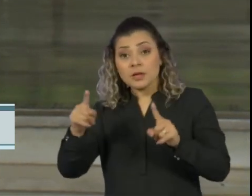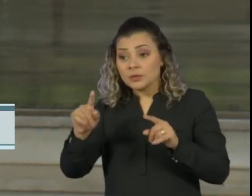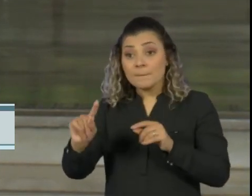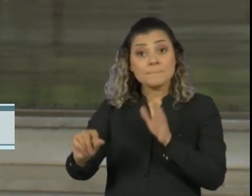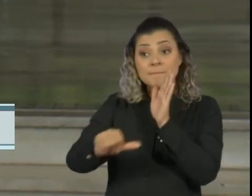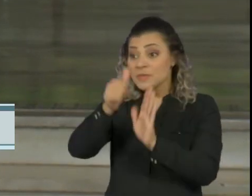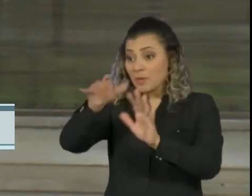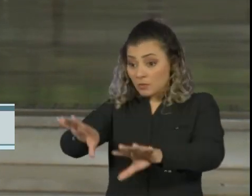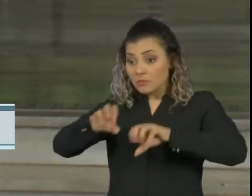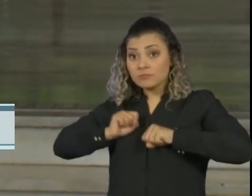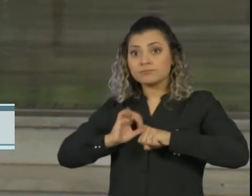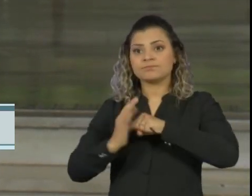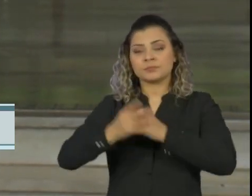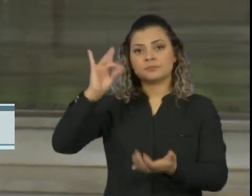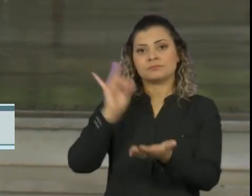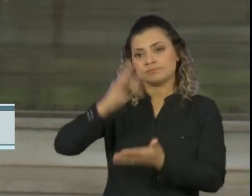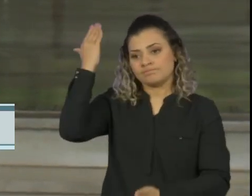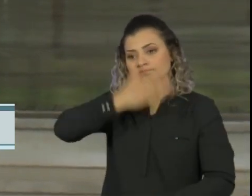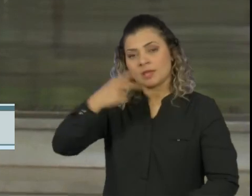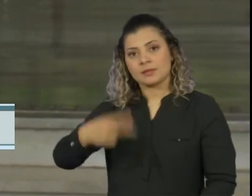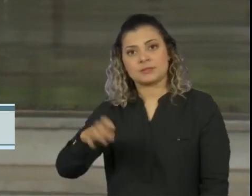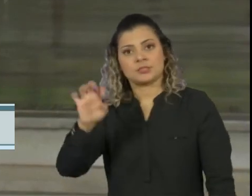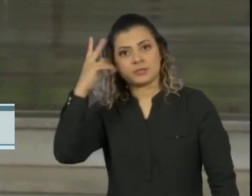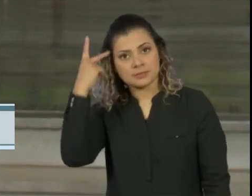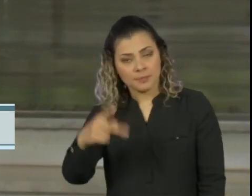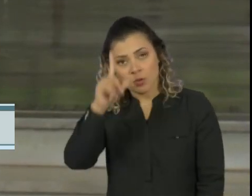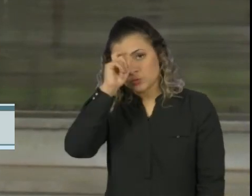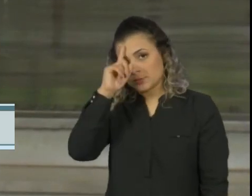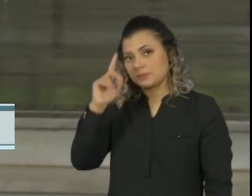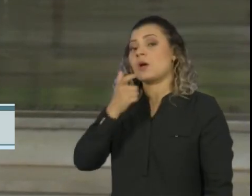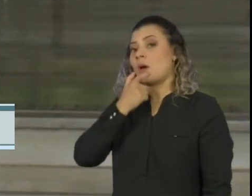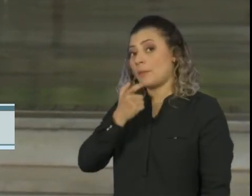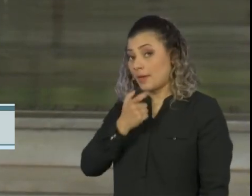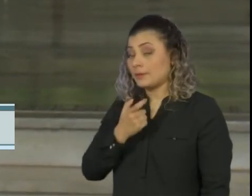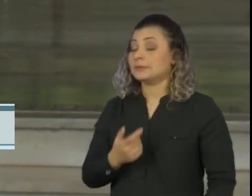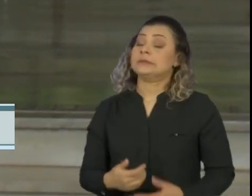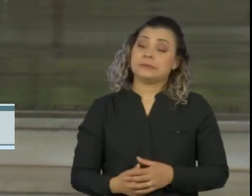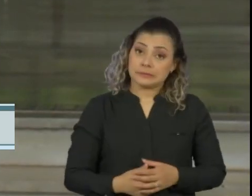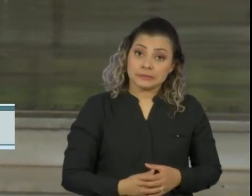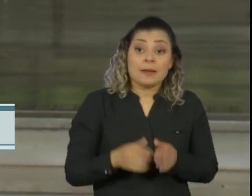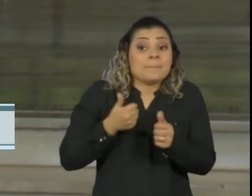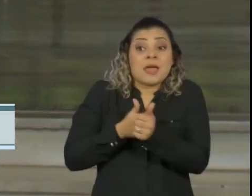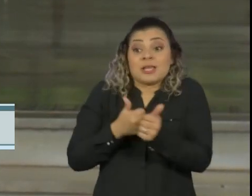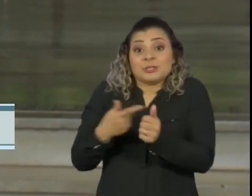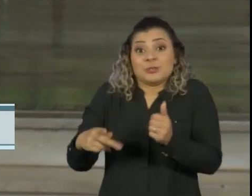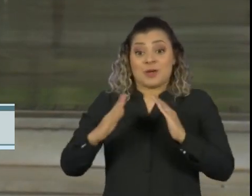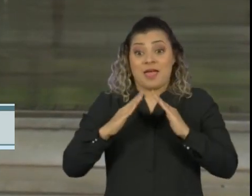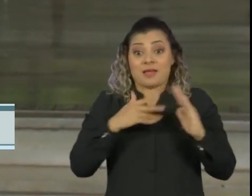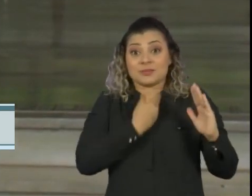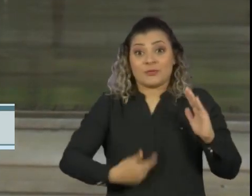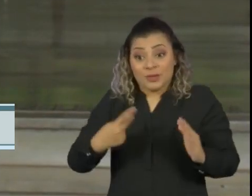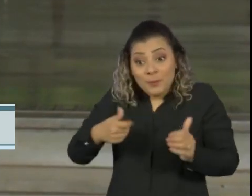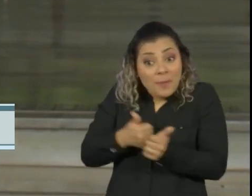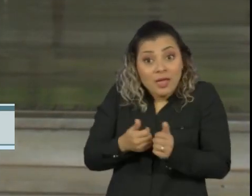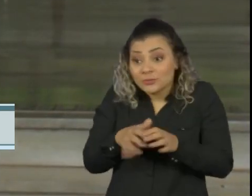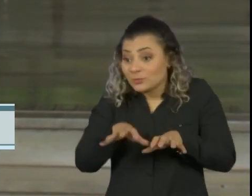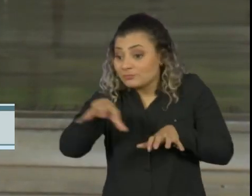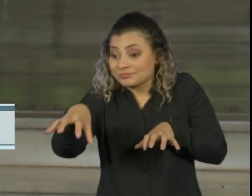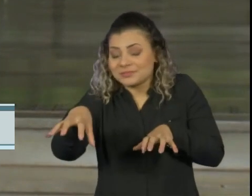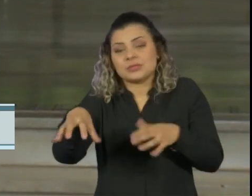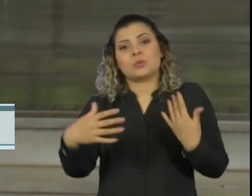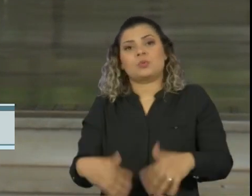infectado estava constatado aqui no Hospital Albert Einstein, vizinho do Palácio dos Bandeirantes, onde estamos no momento, vindo